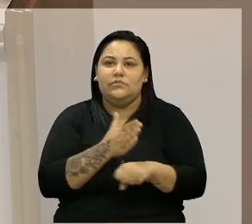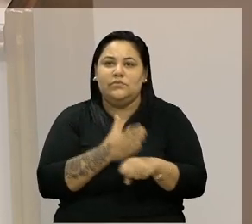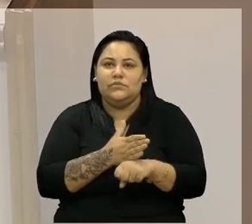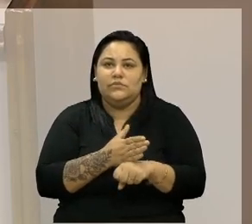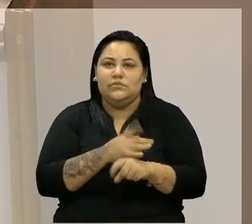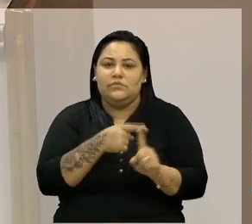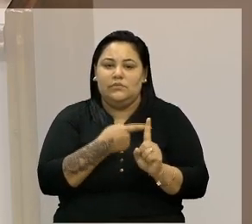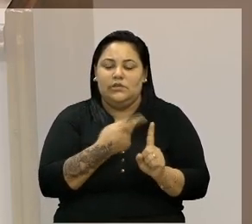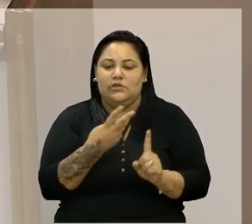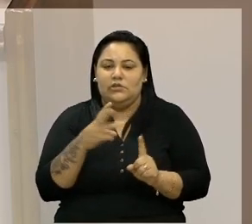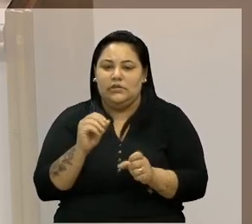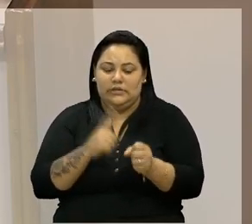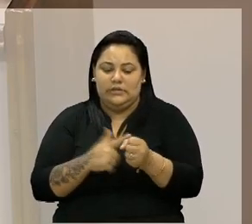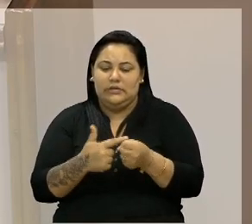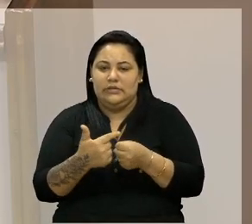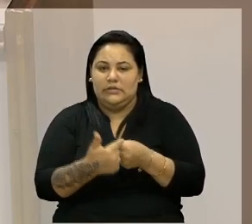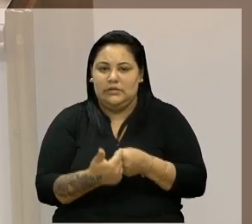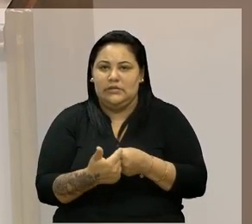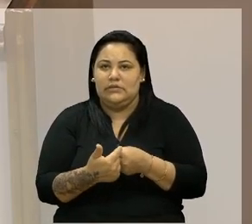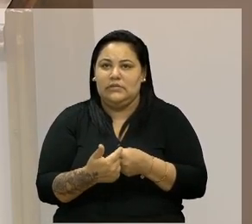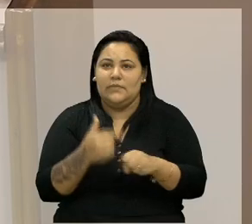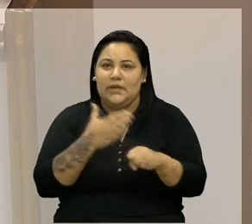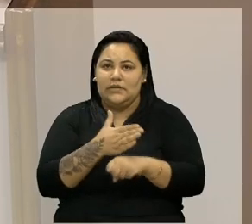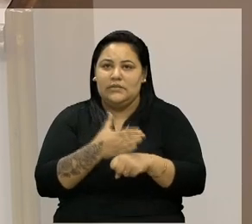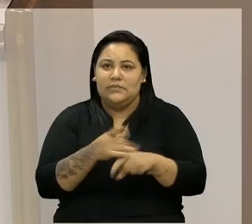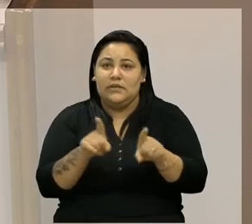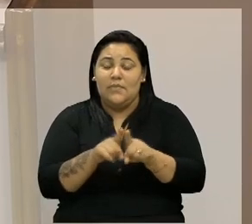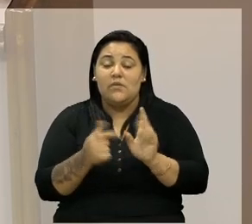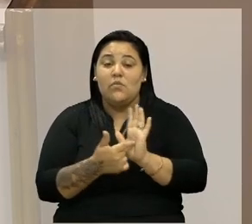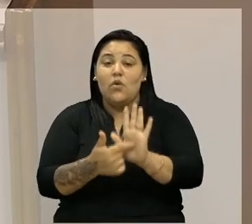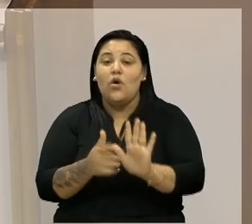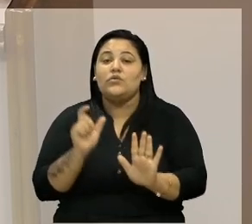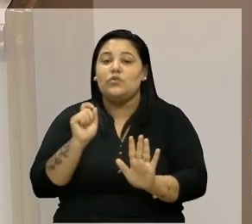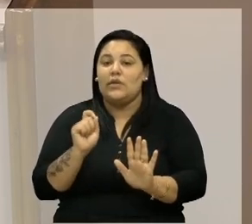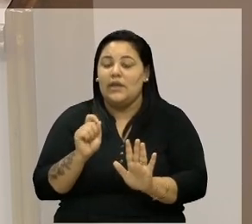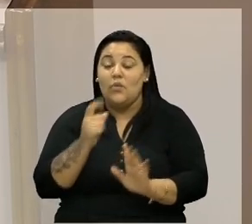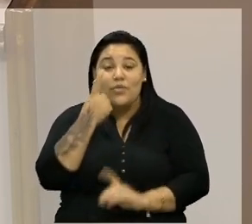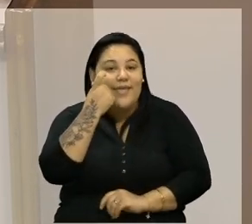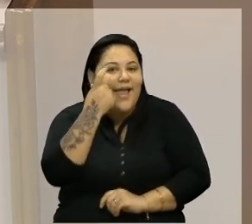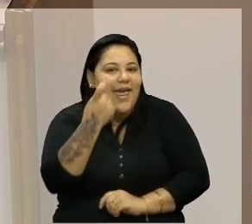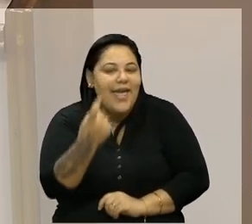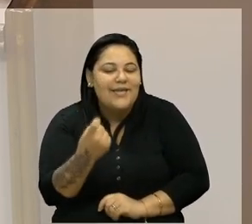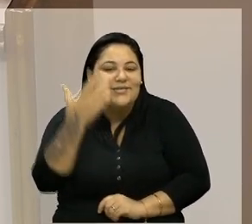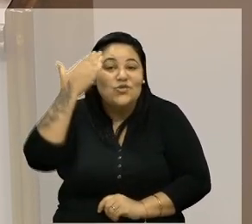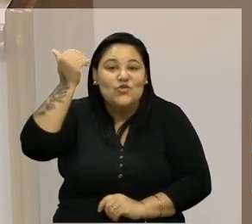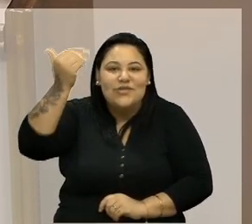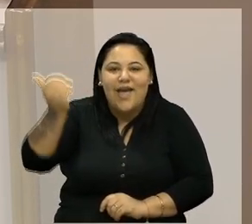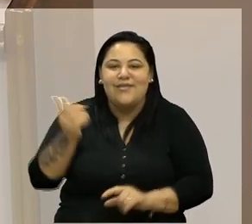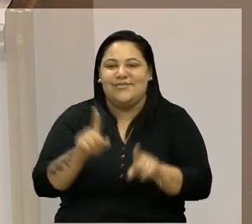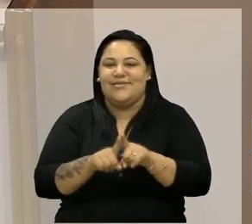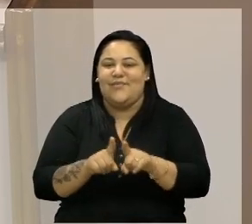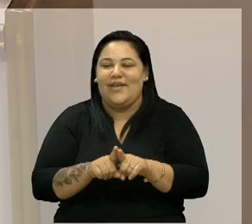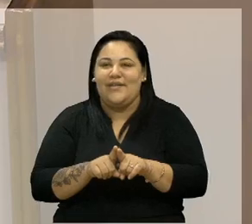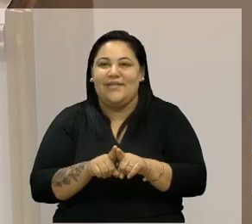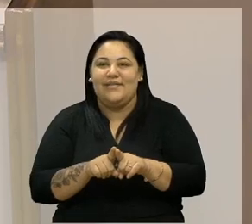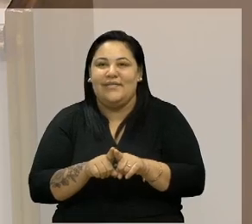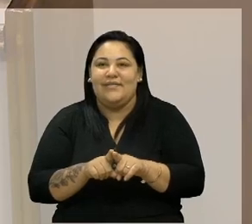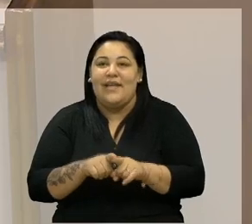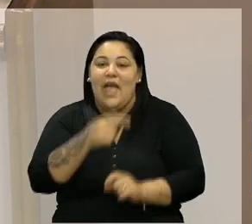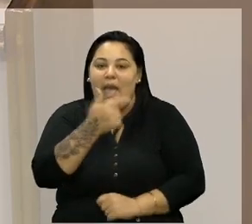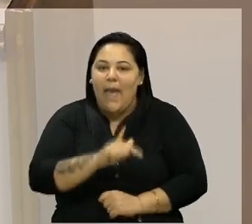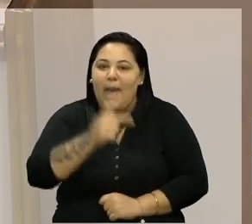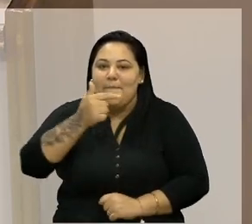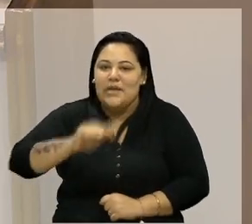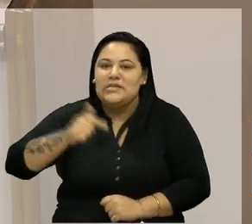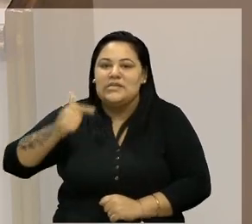30 cidades envolvidas Isso demonstra o interesse o sucesso e a repetição em